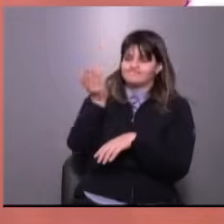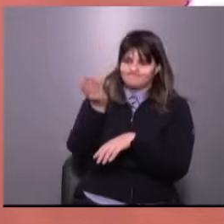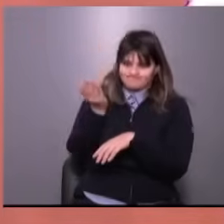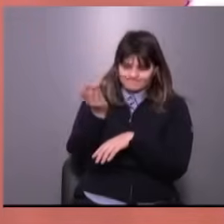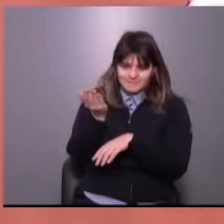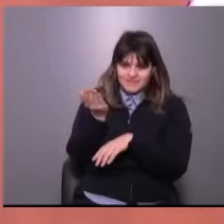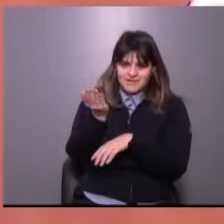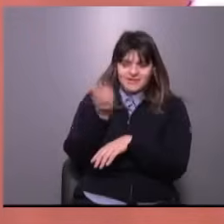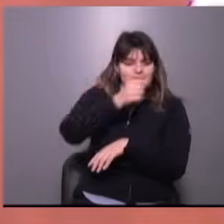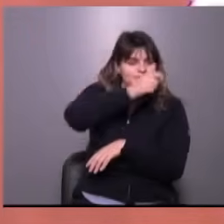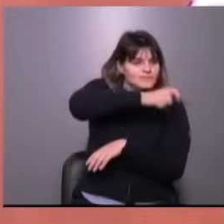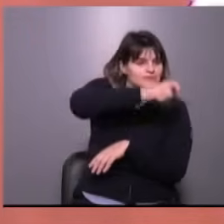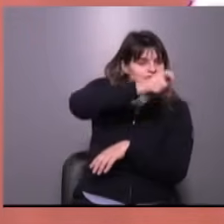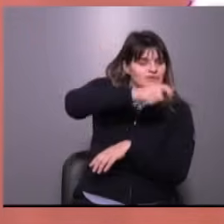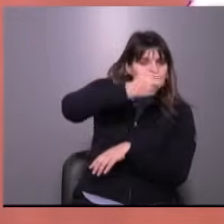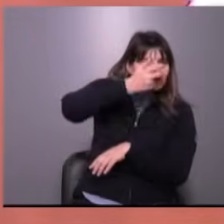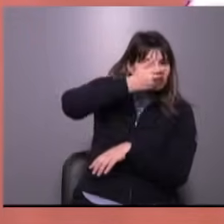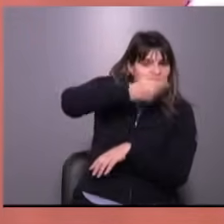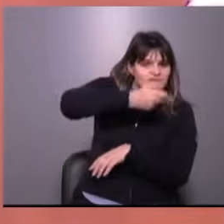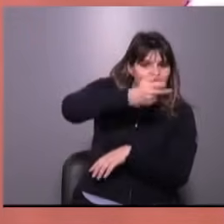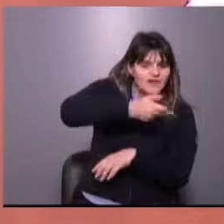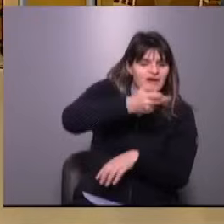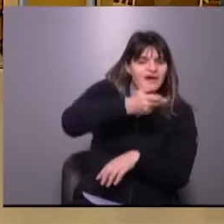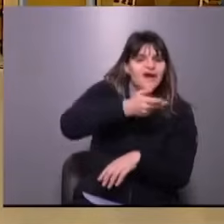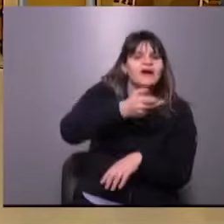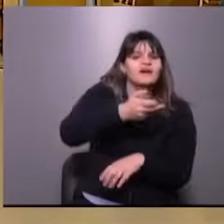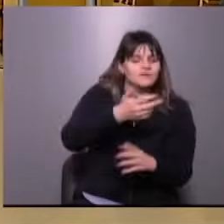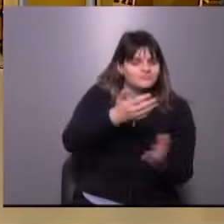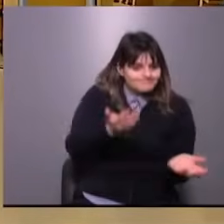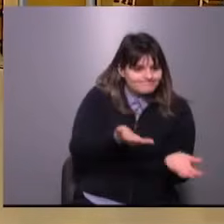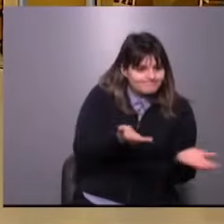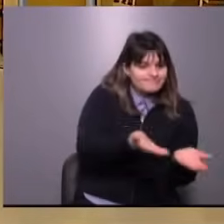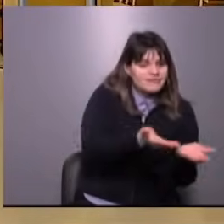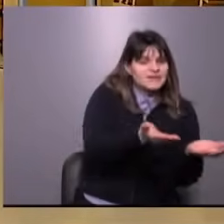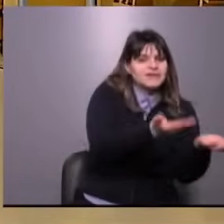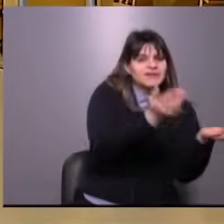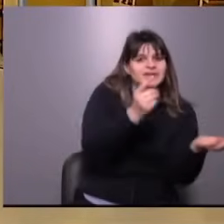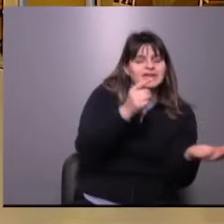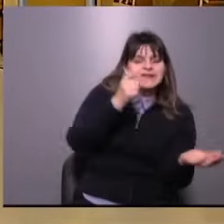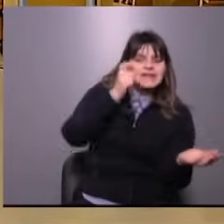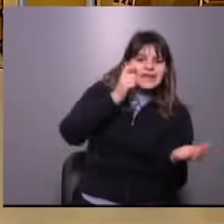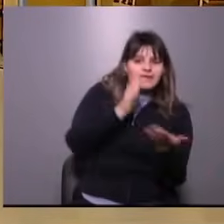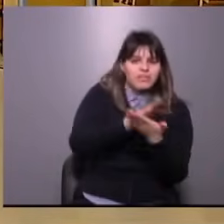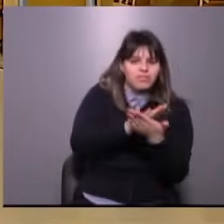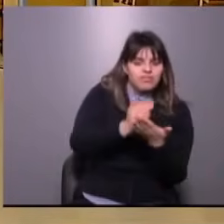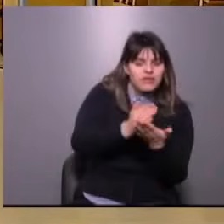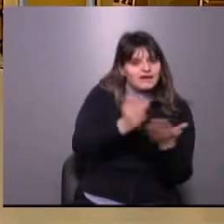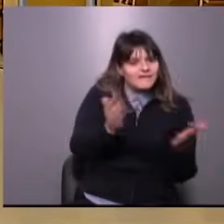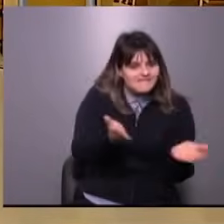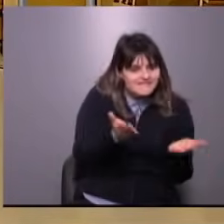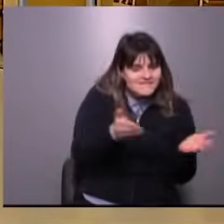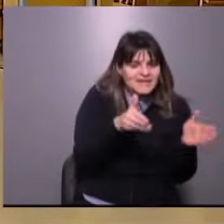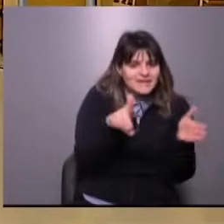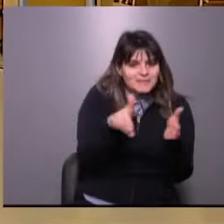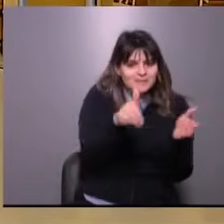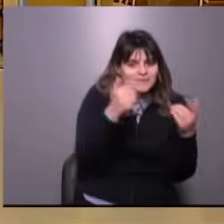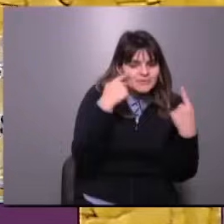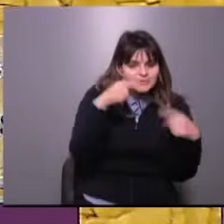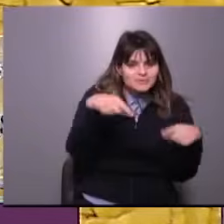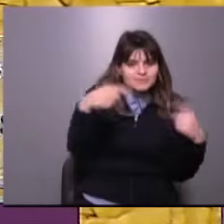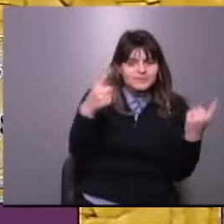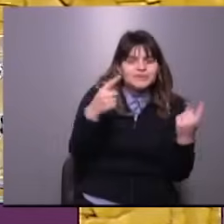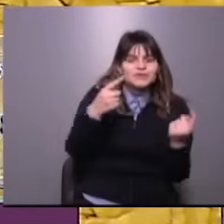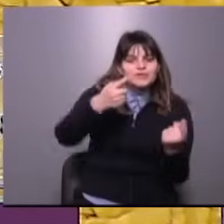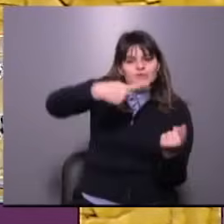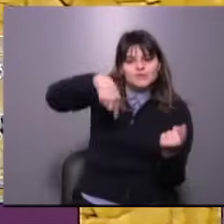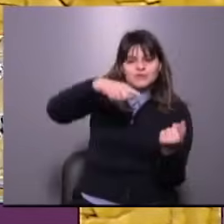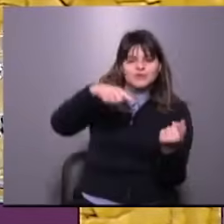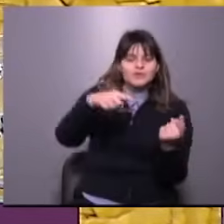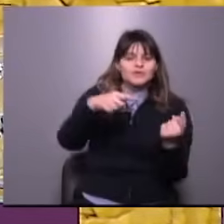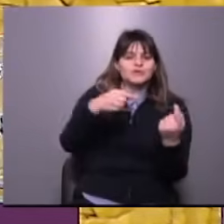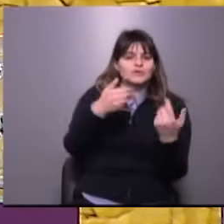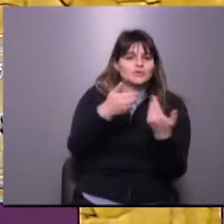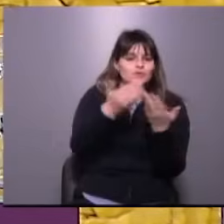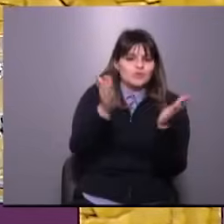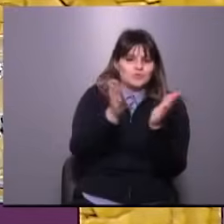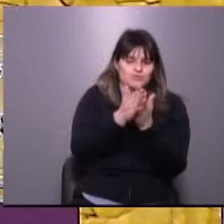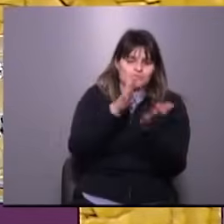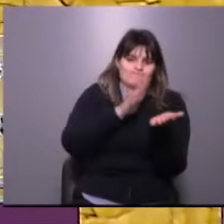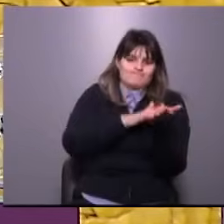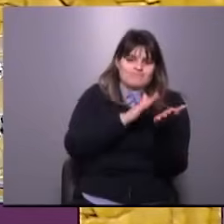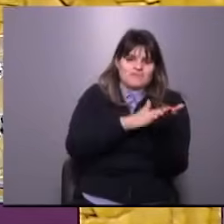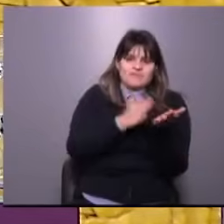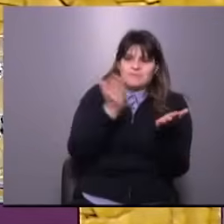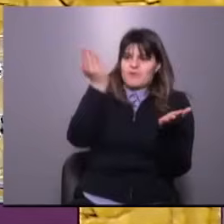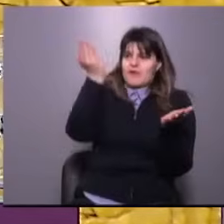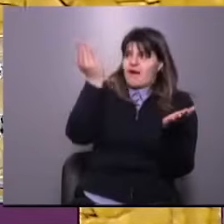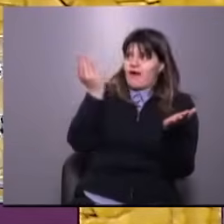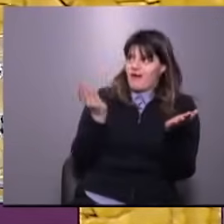ele, levantais os fracos e fortaleceis os vacilantes, para que todos testemunhem